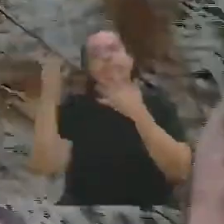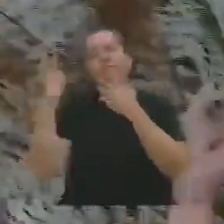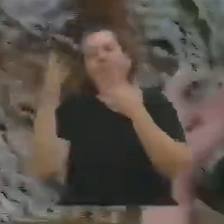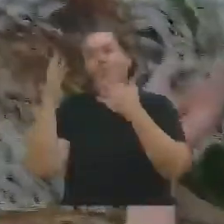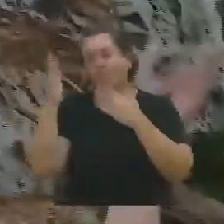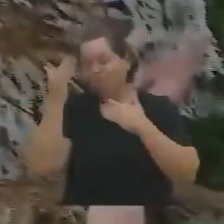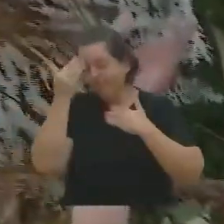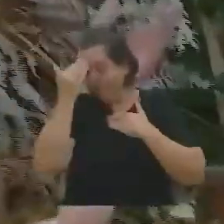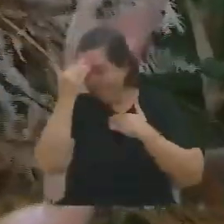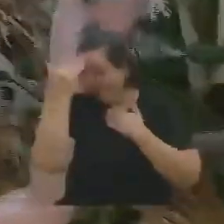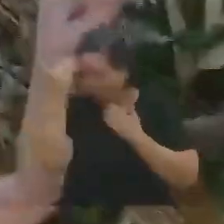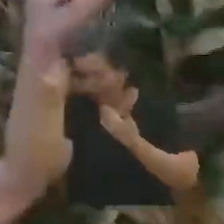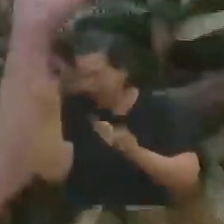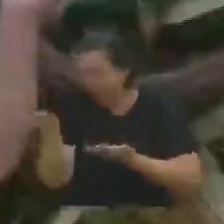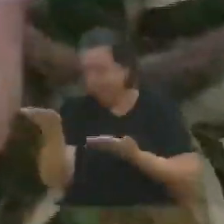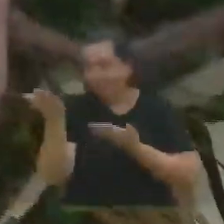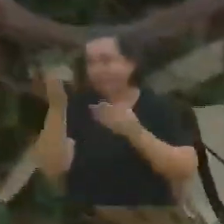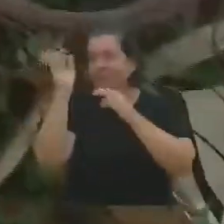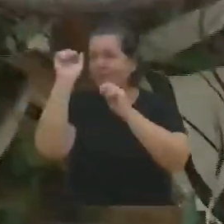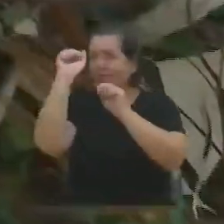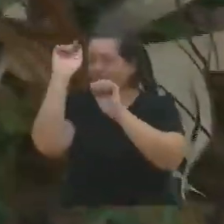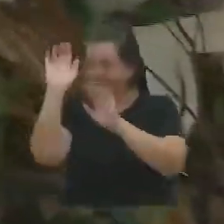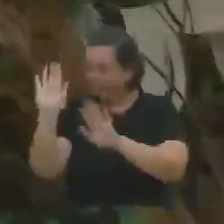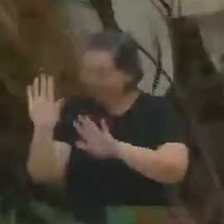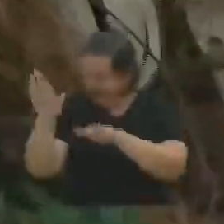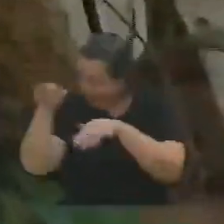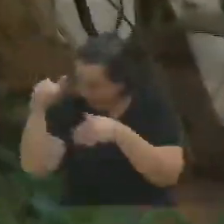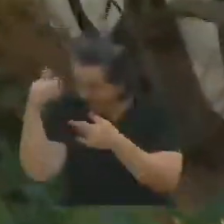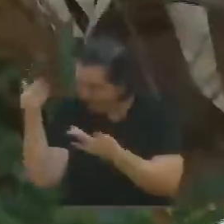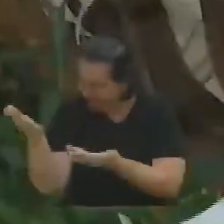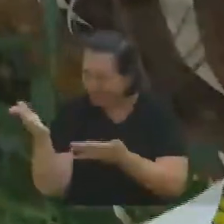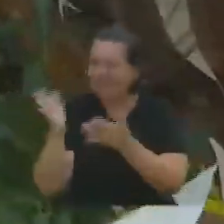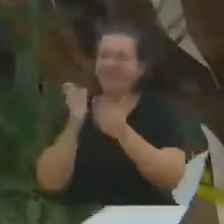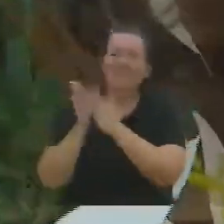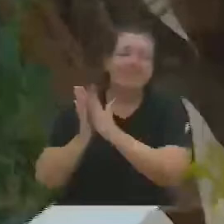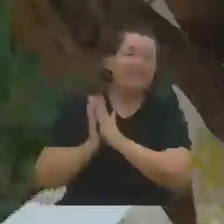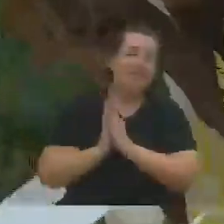para louvar e agradecer,